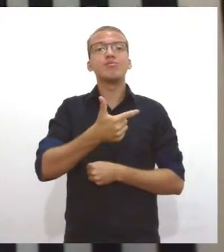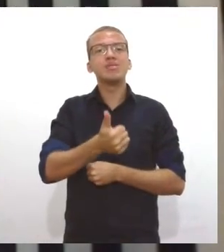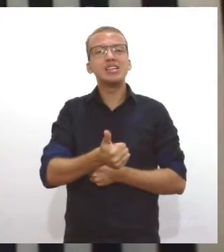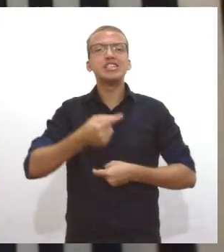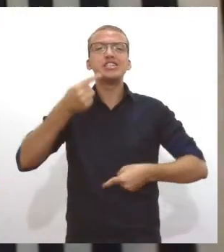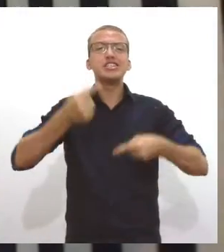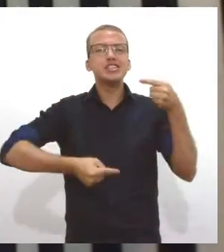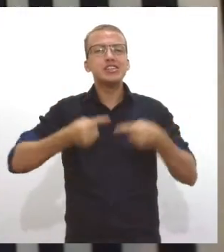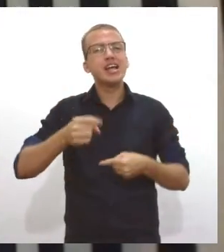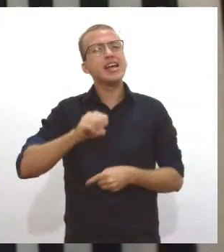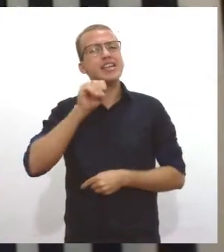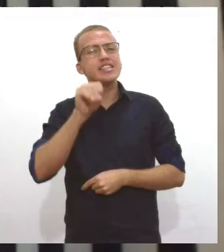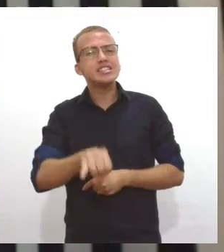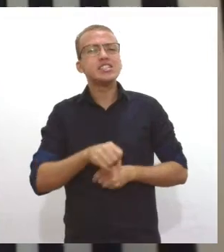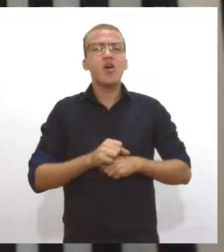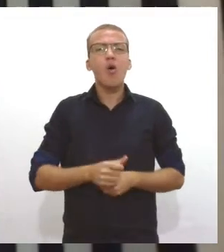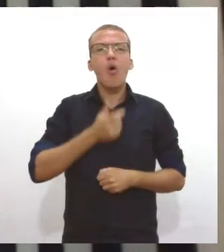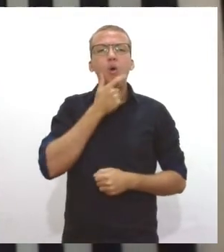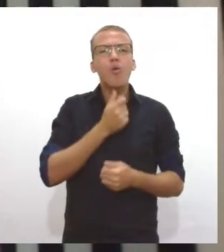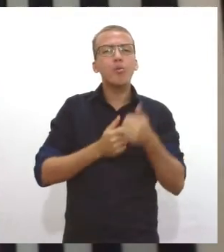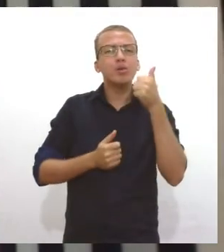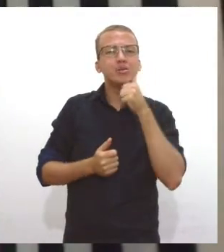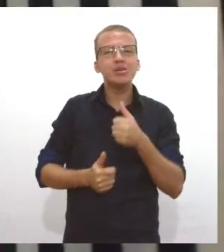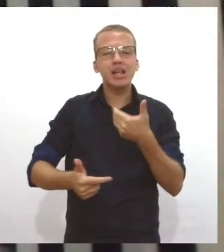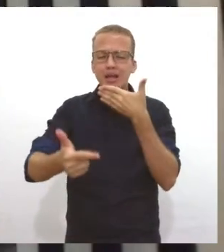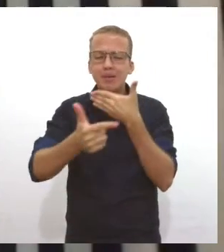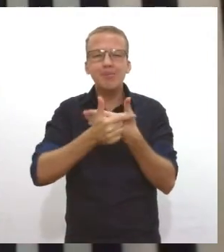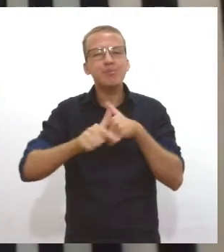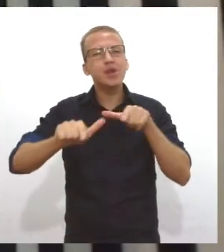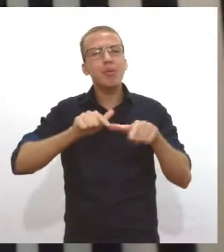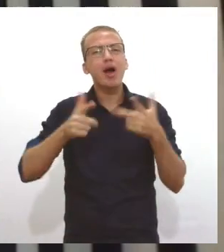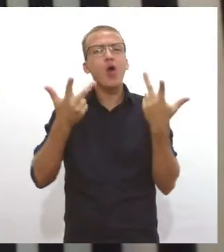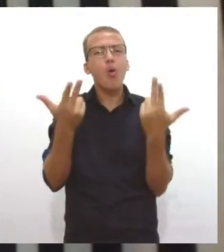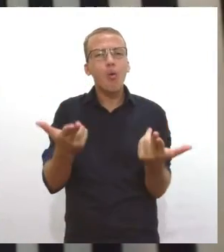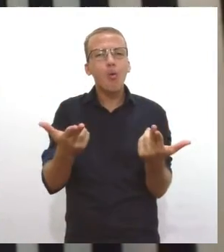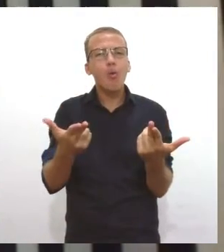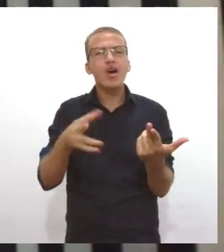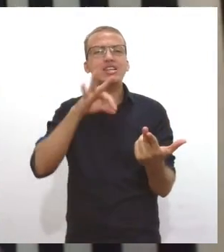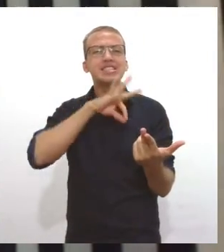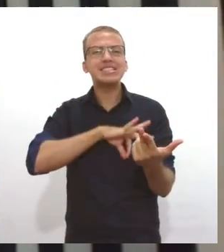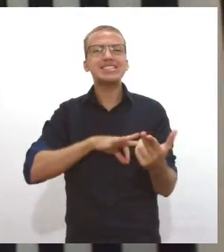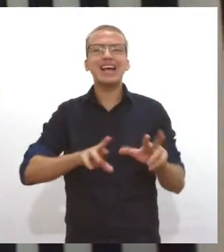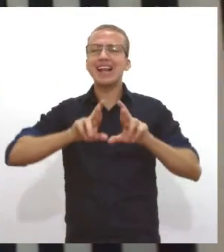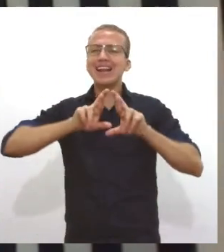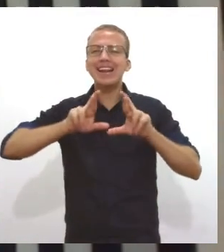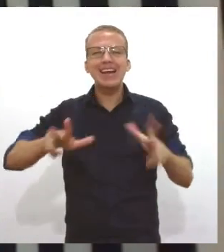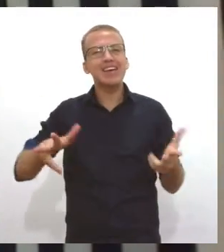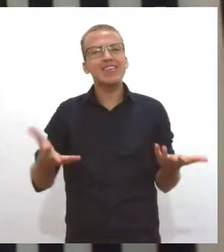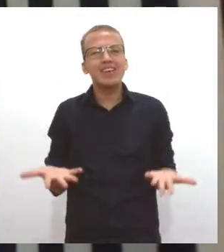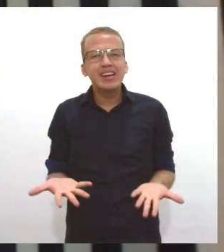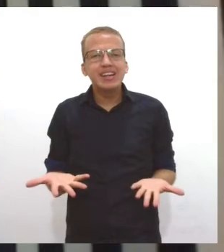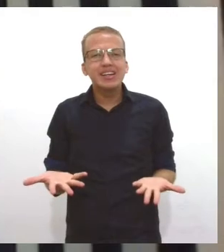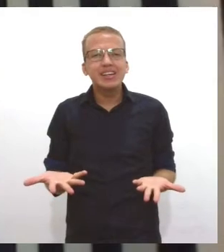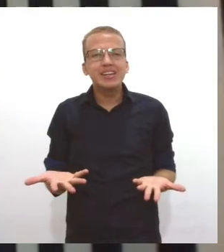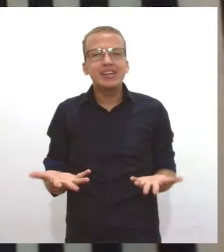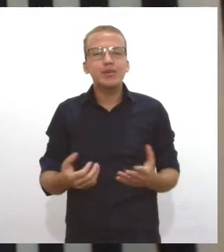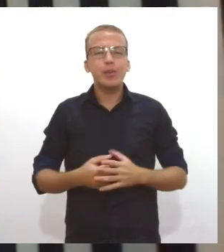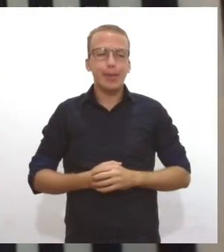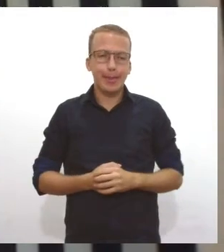se homens e mulheres que ocupam a mesma função em um trabalho se devem ganhar iguais